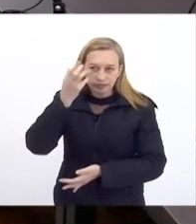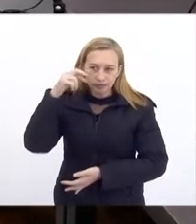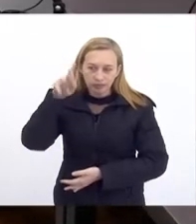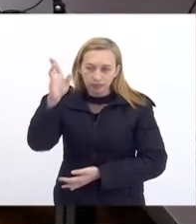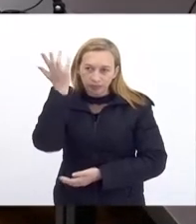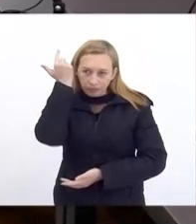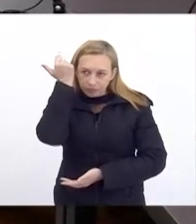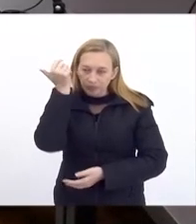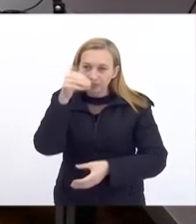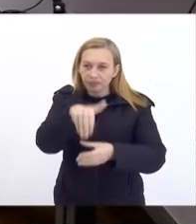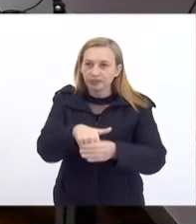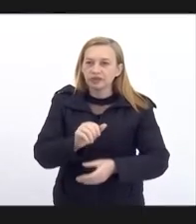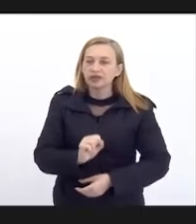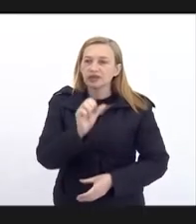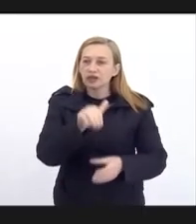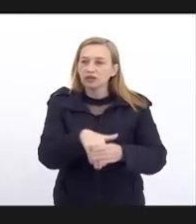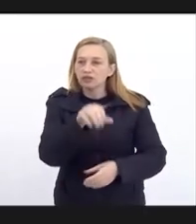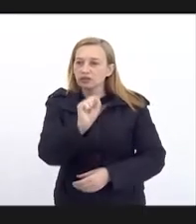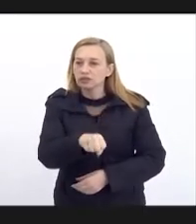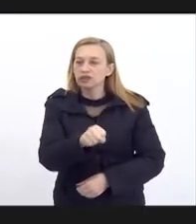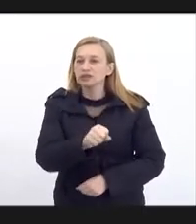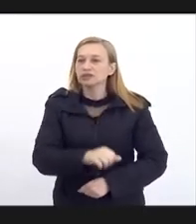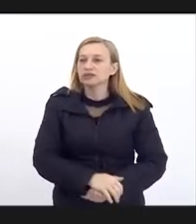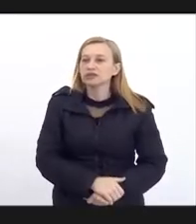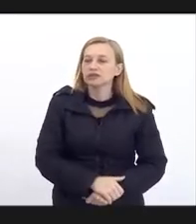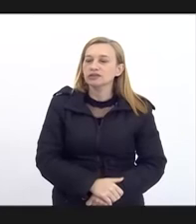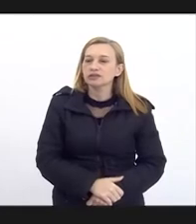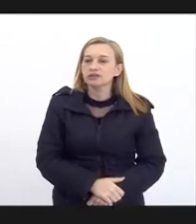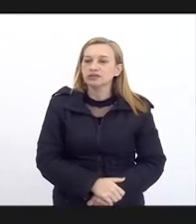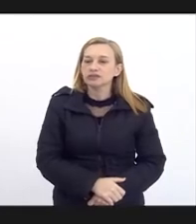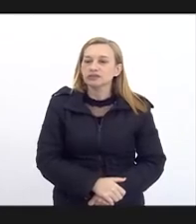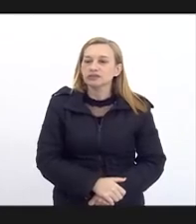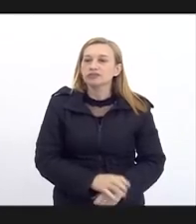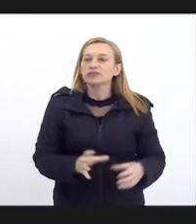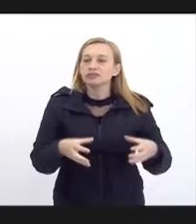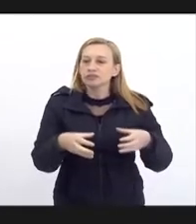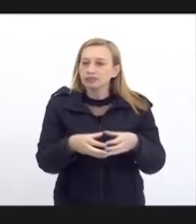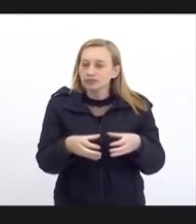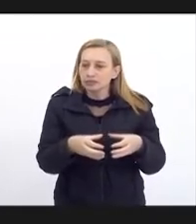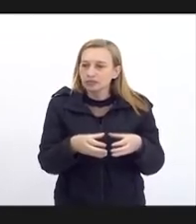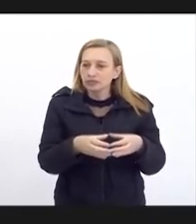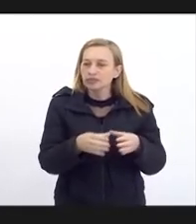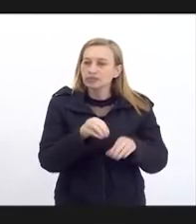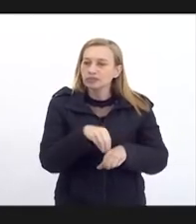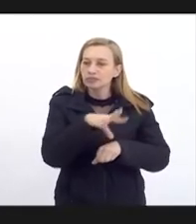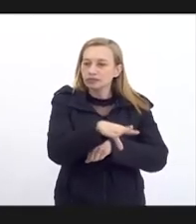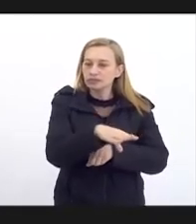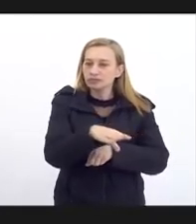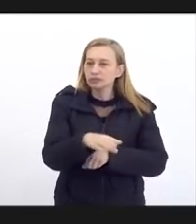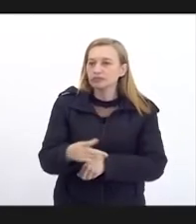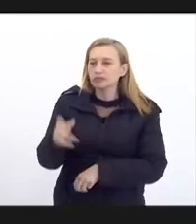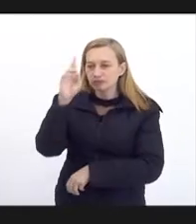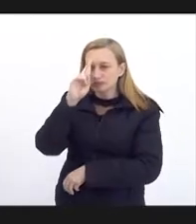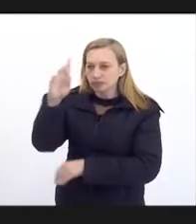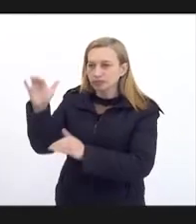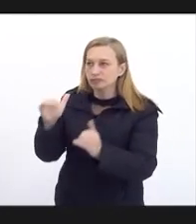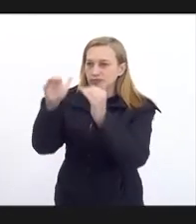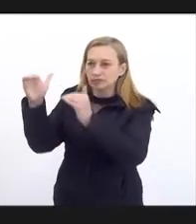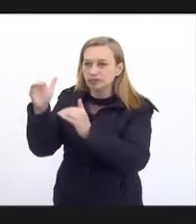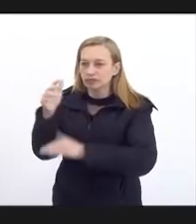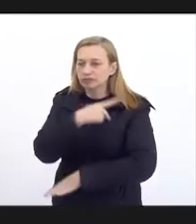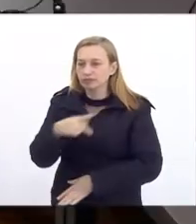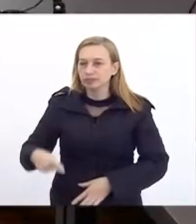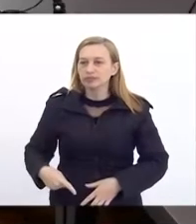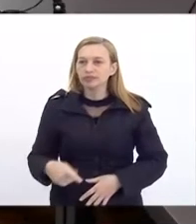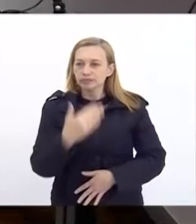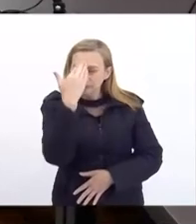Coelho. Eu voto favorável à comissão e à indicação de Vossa Excelência para presidir.